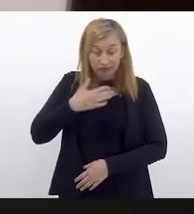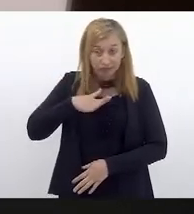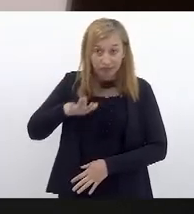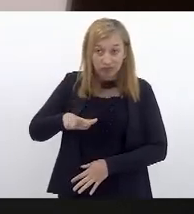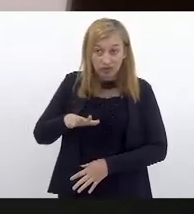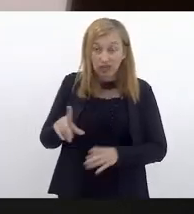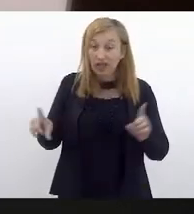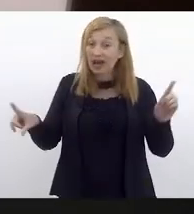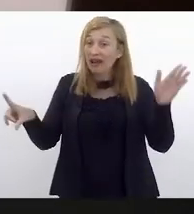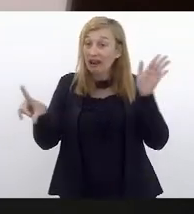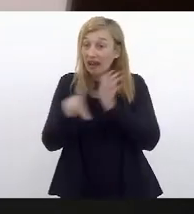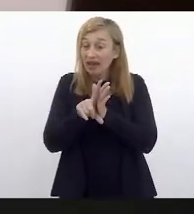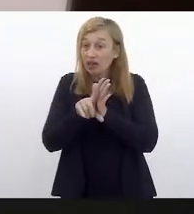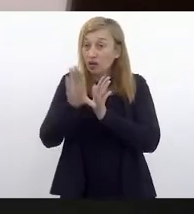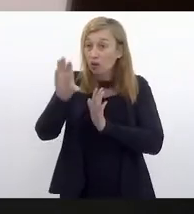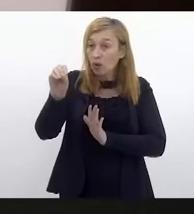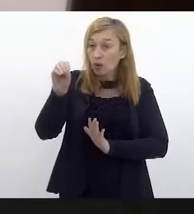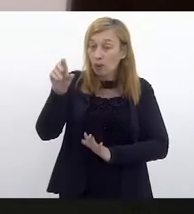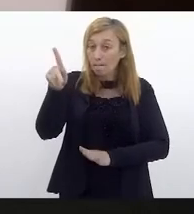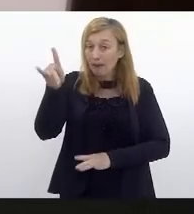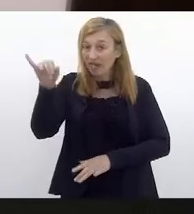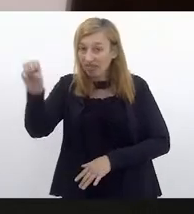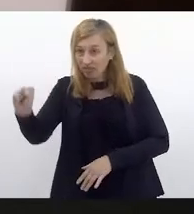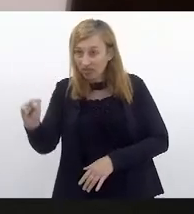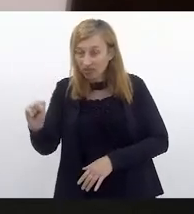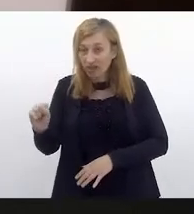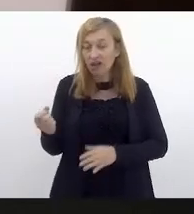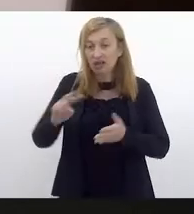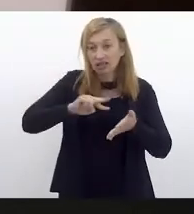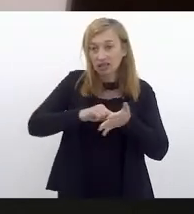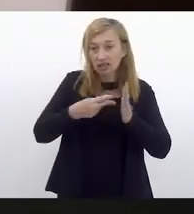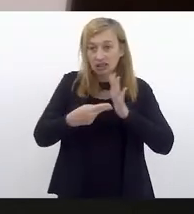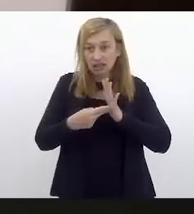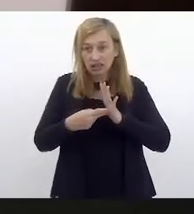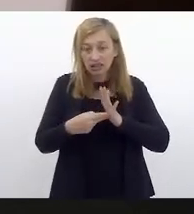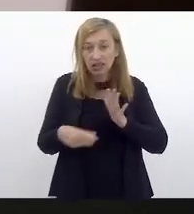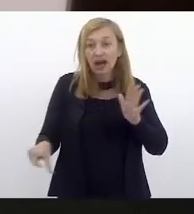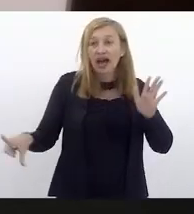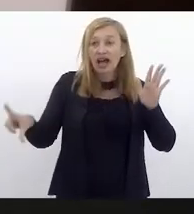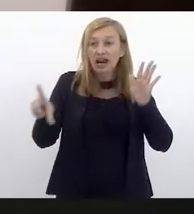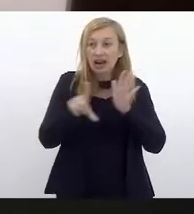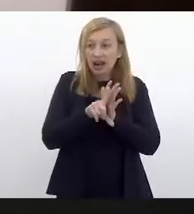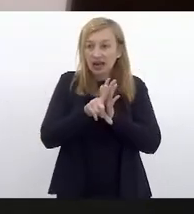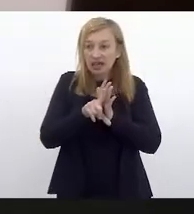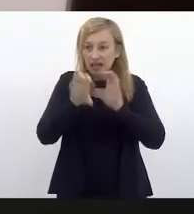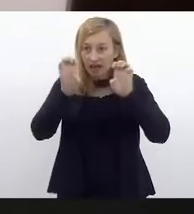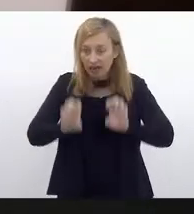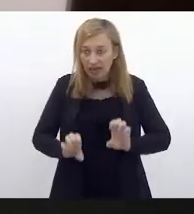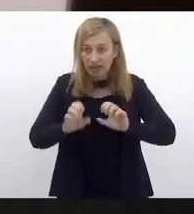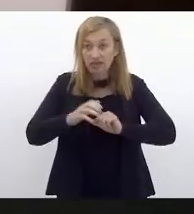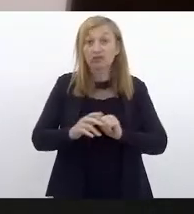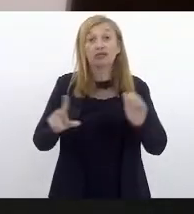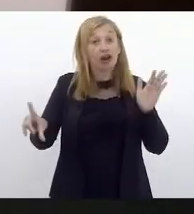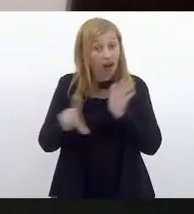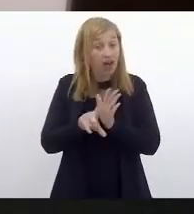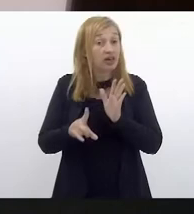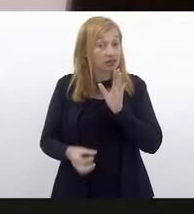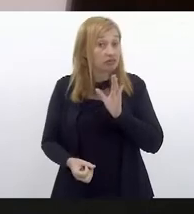Lei do Complice, né, que a gente conseguiu traduzir como a Lei da Integridade. Isso virou lei.